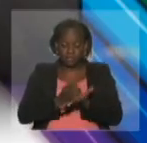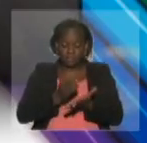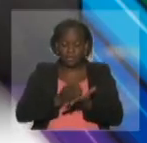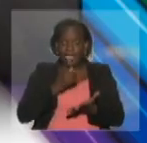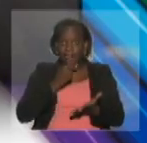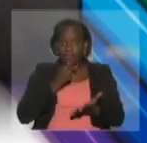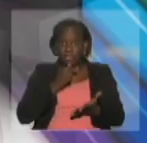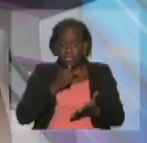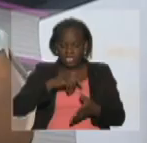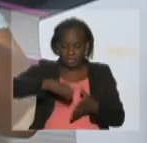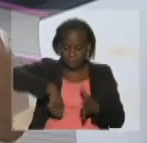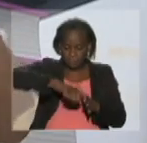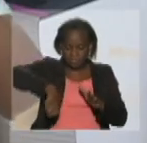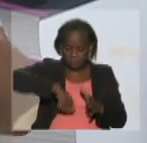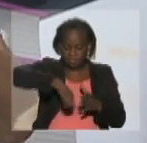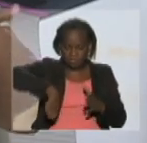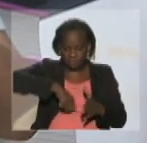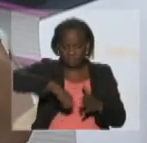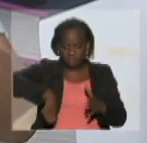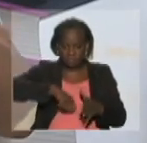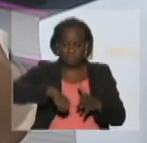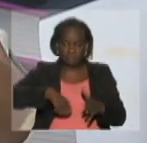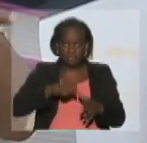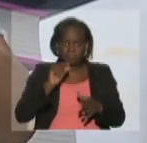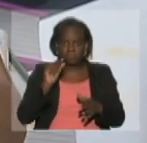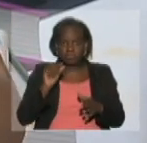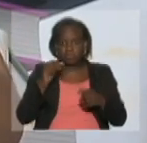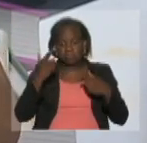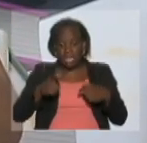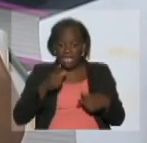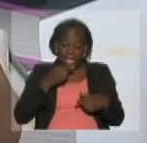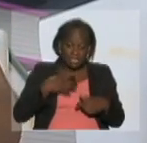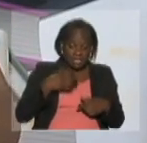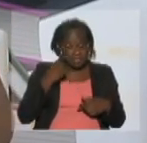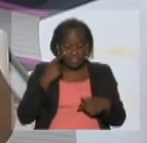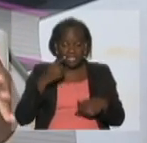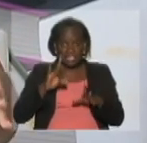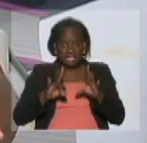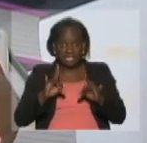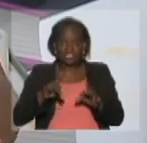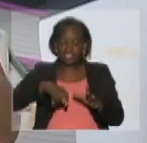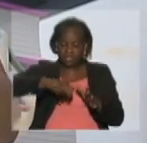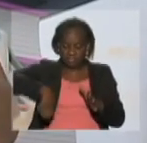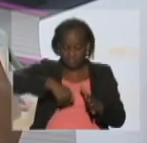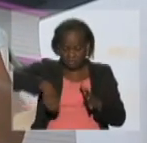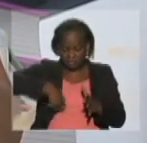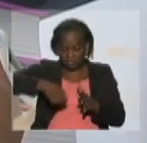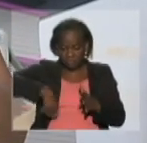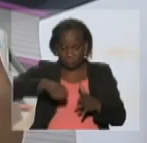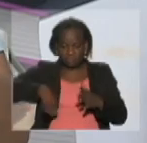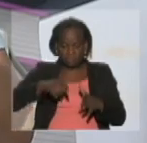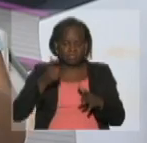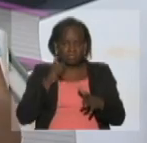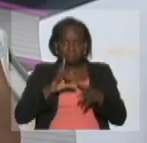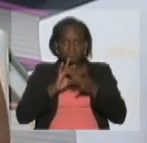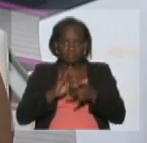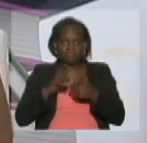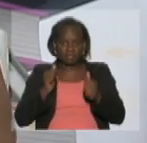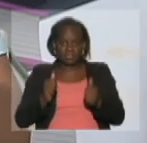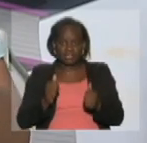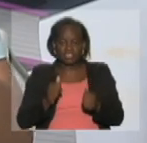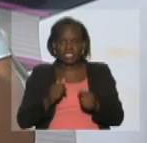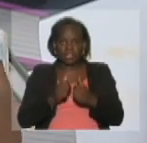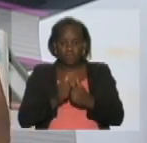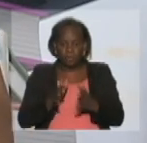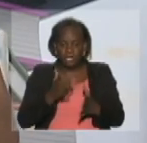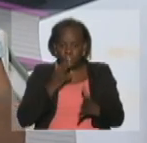uma xícara de água. E aí você vai misturando, se você precisar colocar um pouquinho mais de água, dar liga, né? Coloca exatamente mais um pouquinho até dar liga. Você vai ver